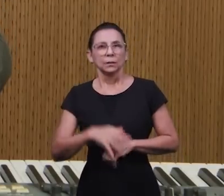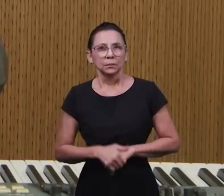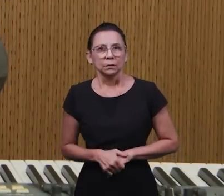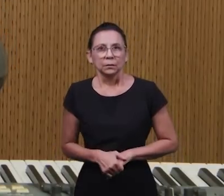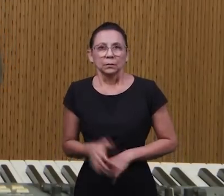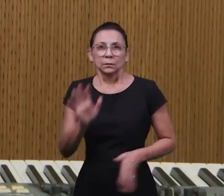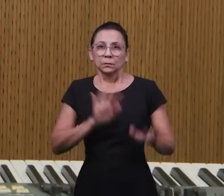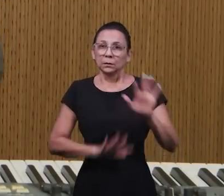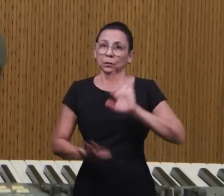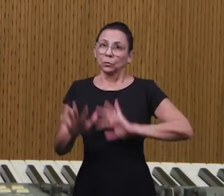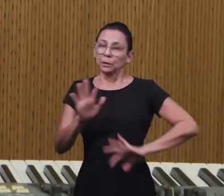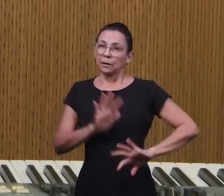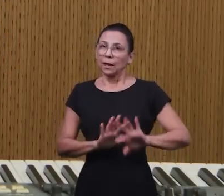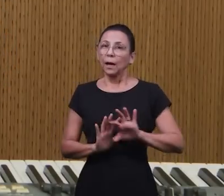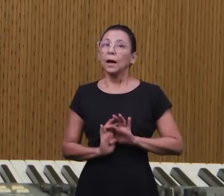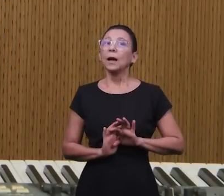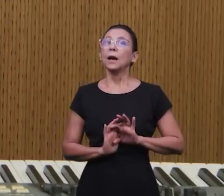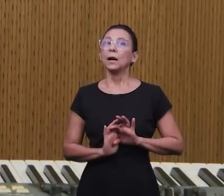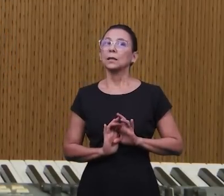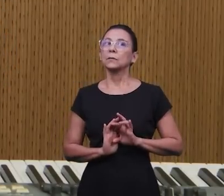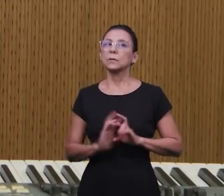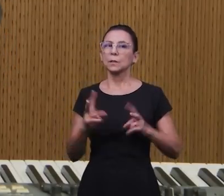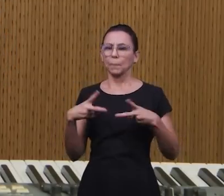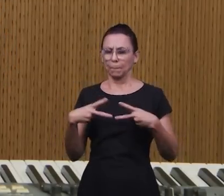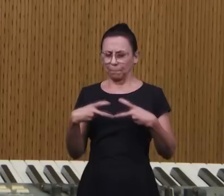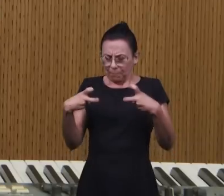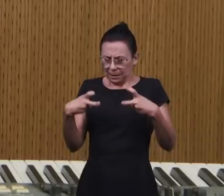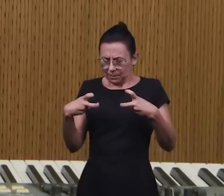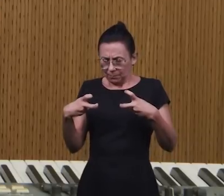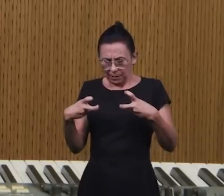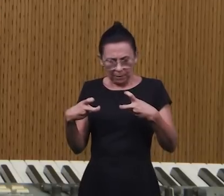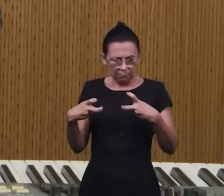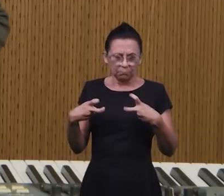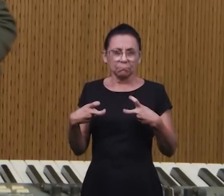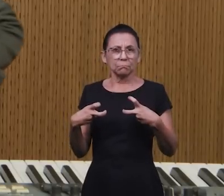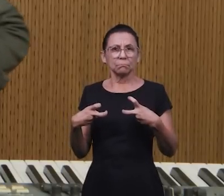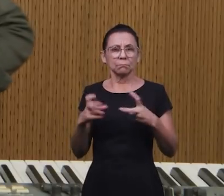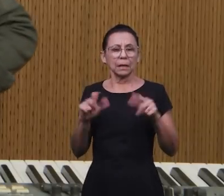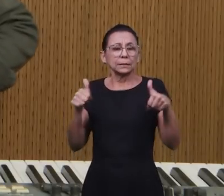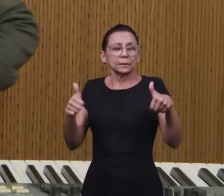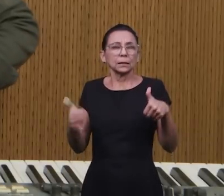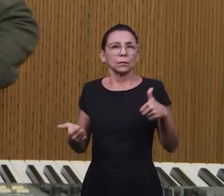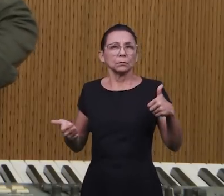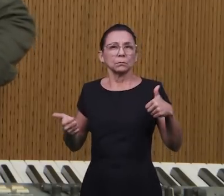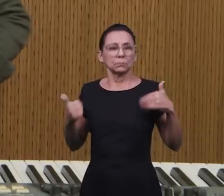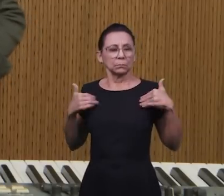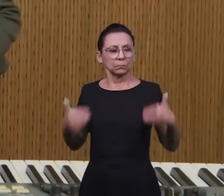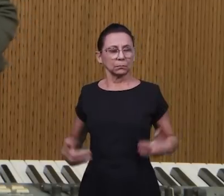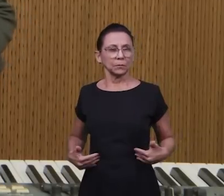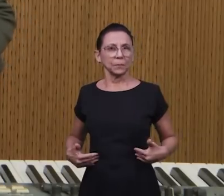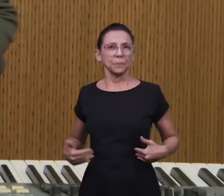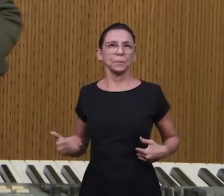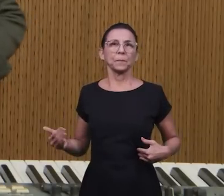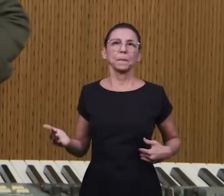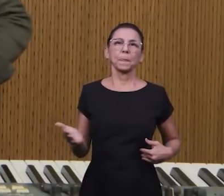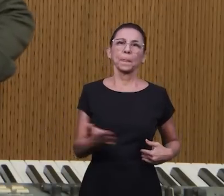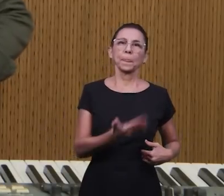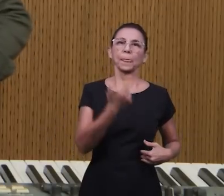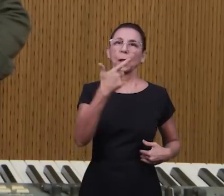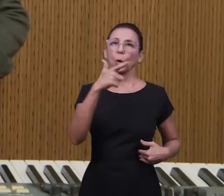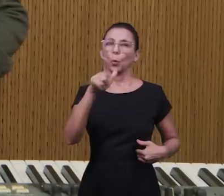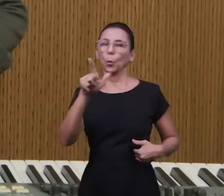o que o seu corpo está dando de resposta, ok? Outro exercício que nós podemos fazer em